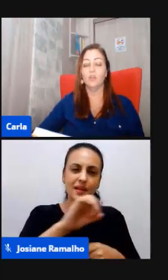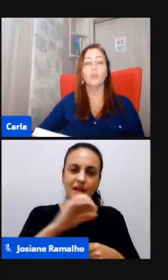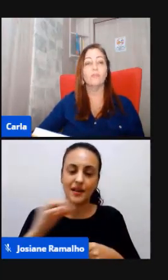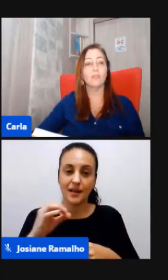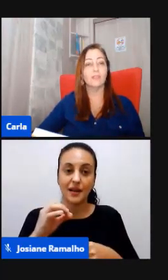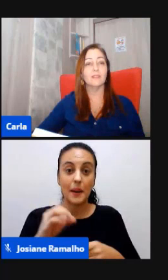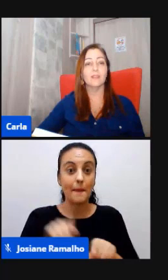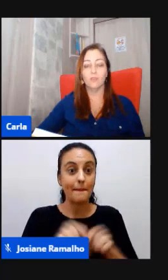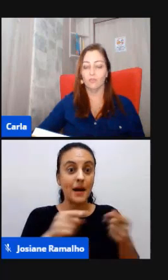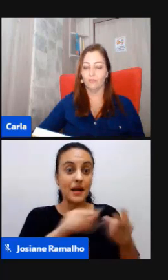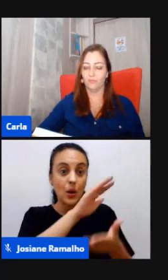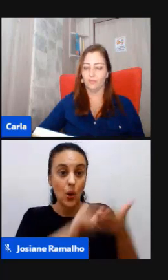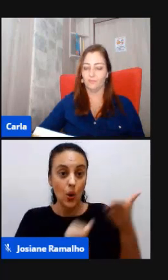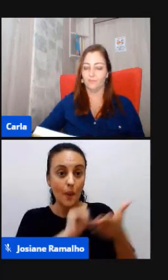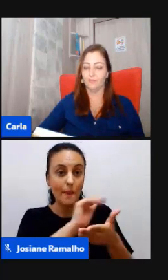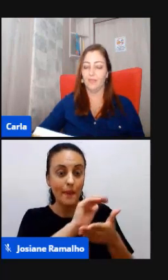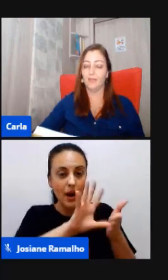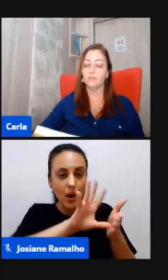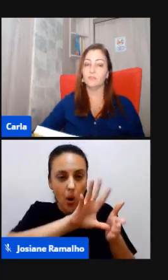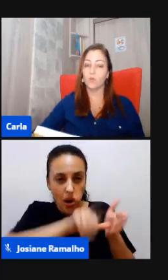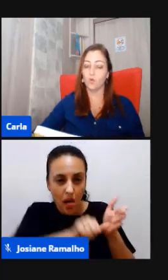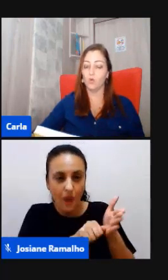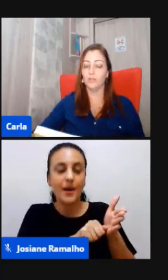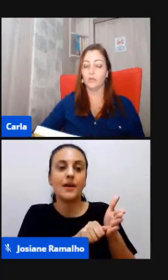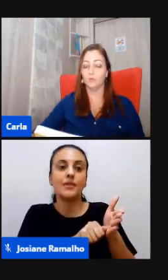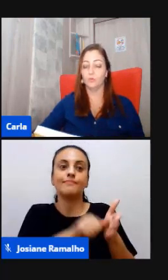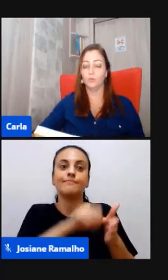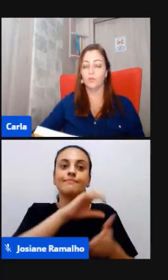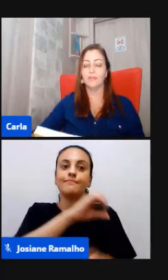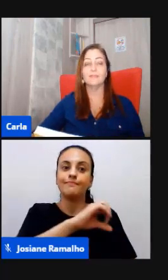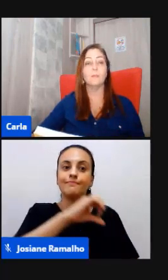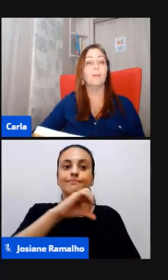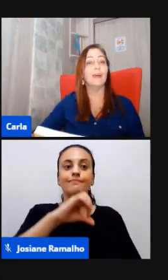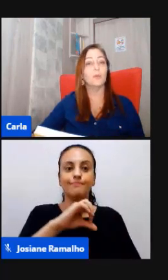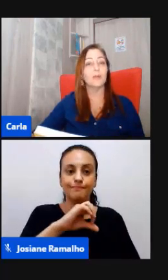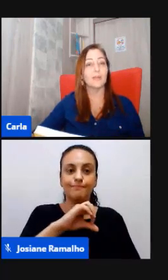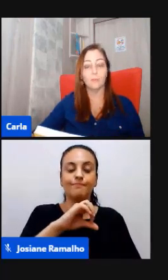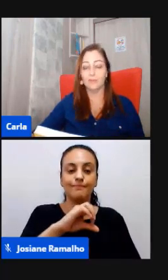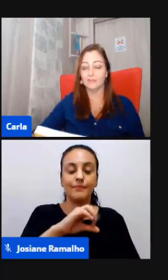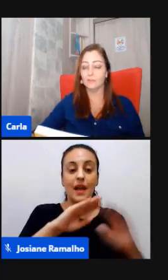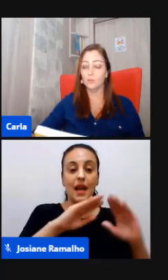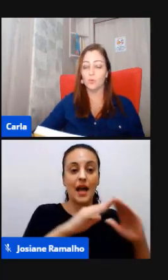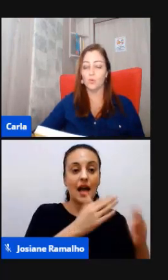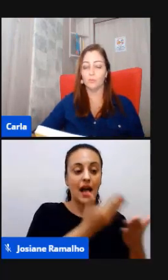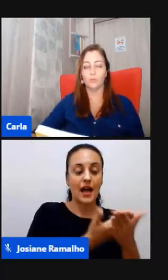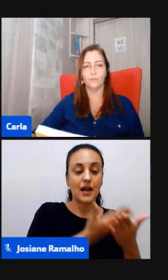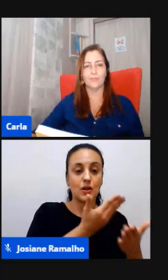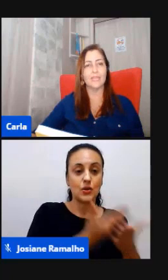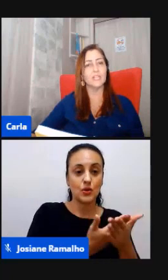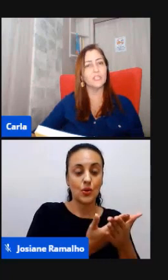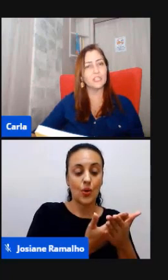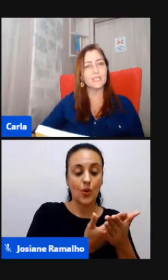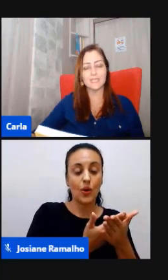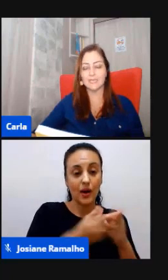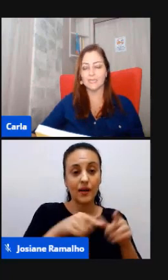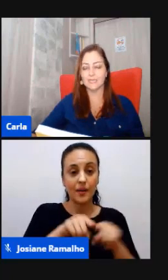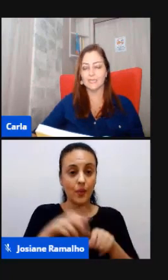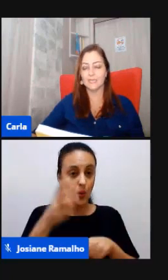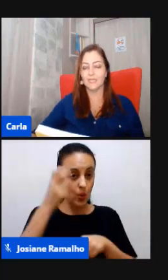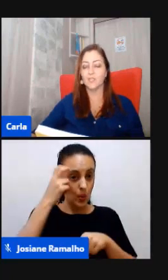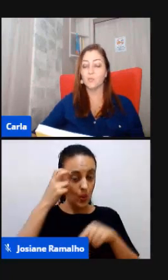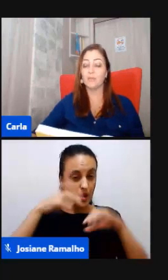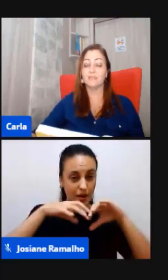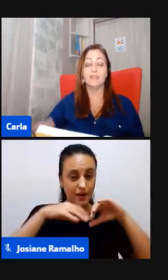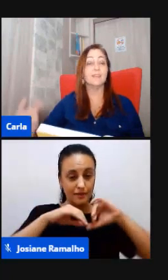roubaram-lhe 99. A escola e a cultura lhe separam a cabeça do corpo.